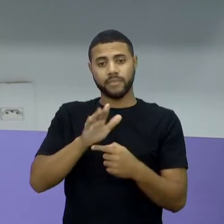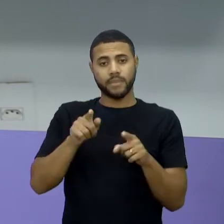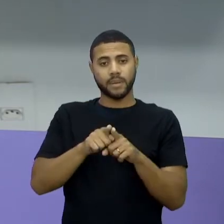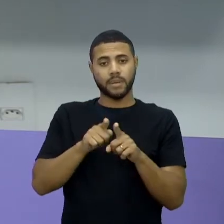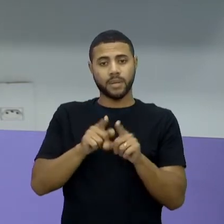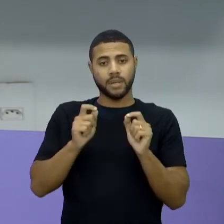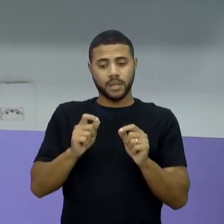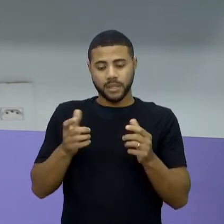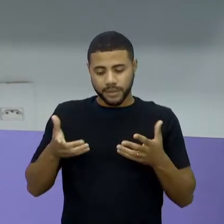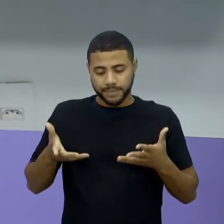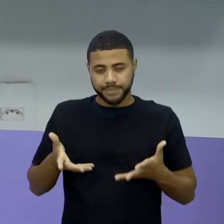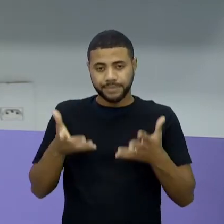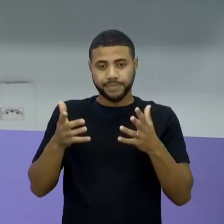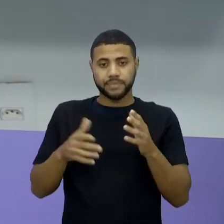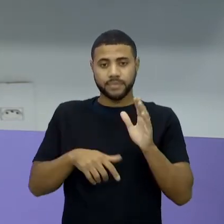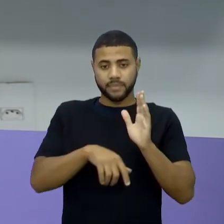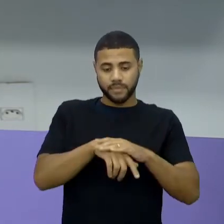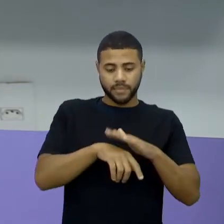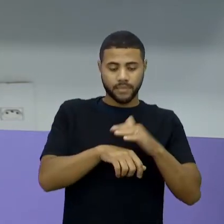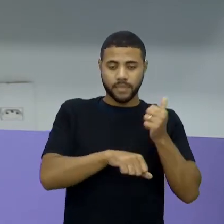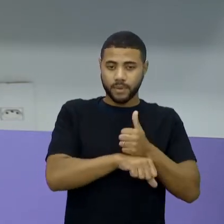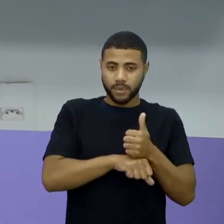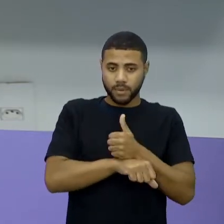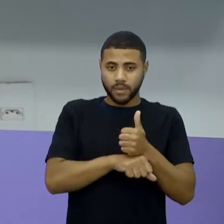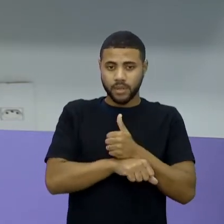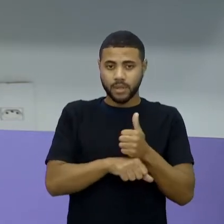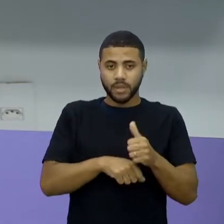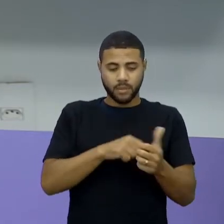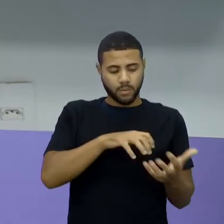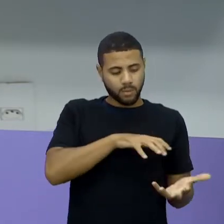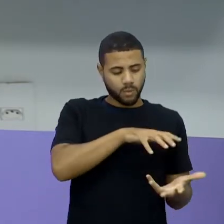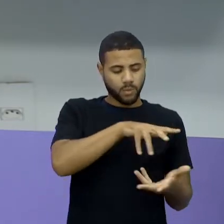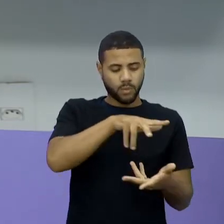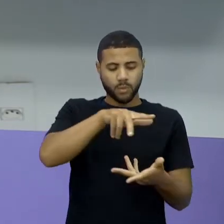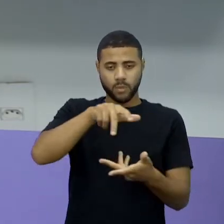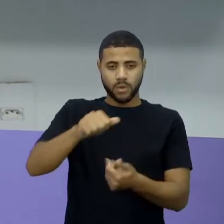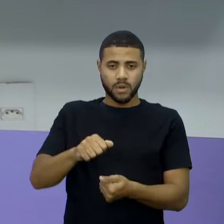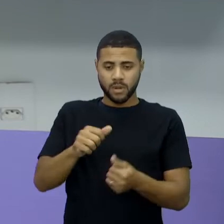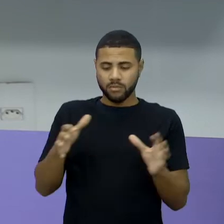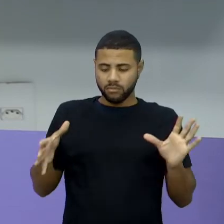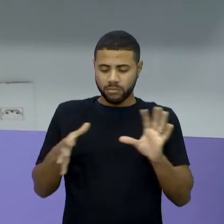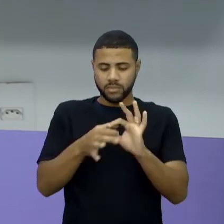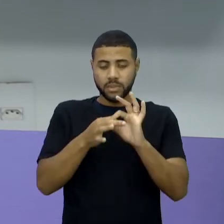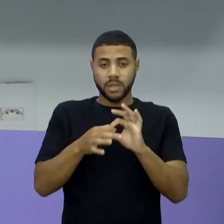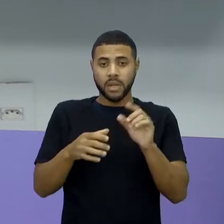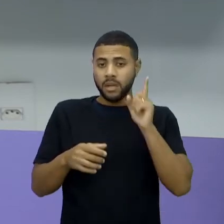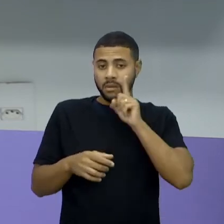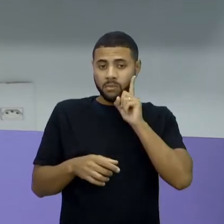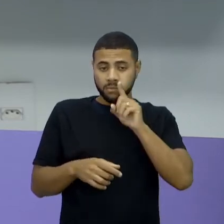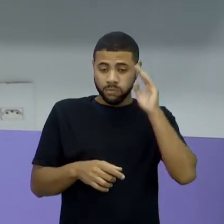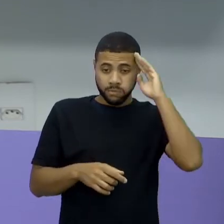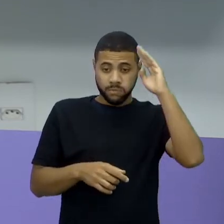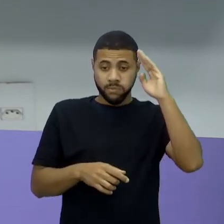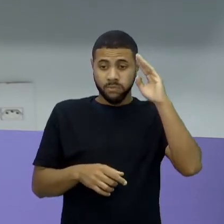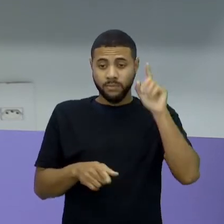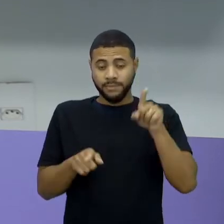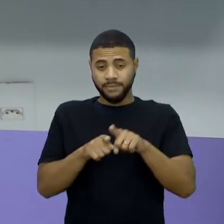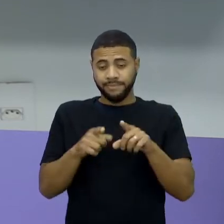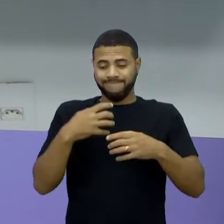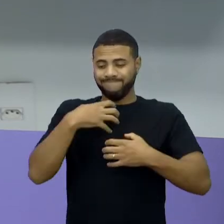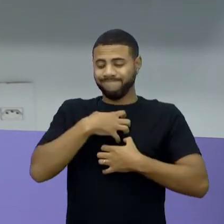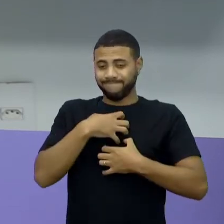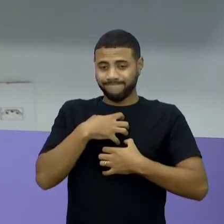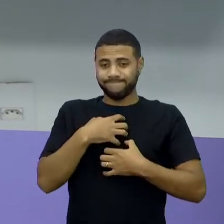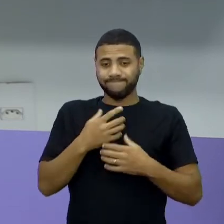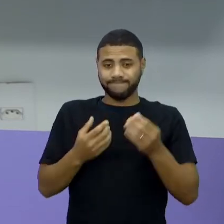grandiosamente a que diversos cientistas de diferentes partes do mundo, nos Estados Unidos principalmente, se